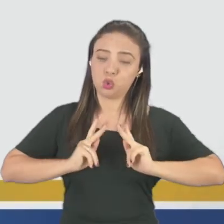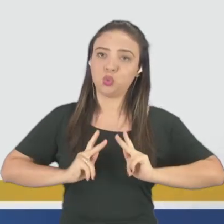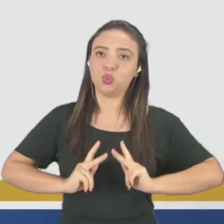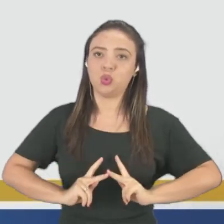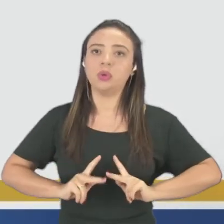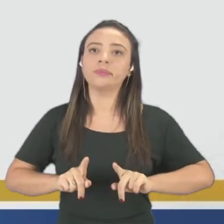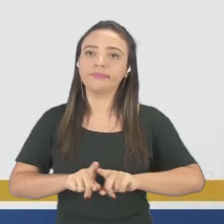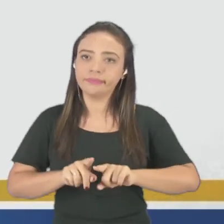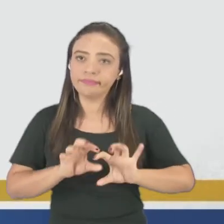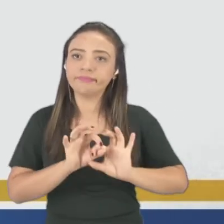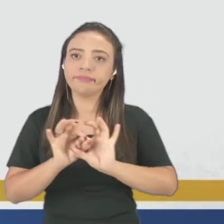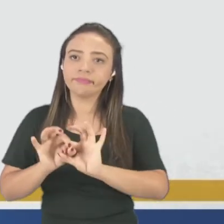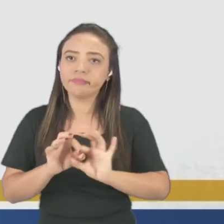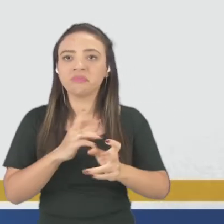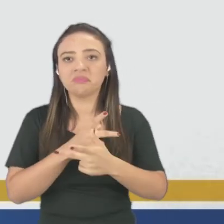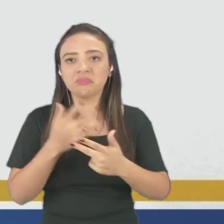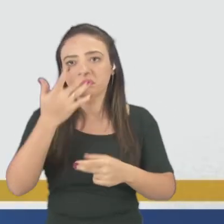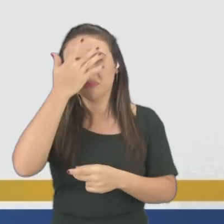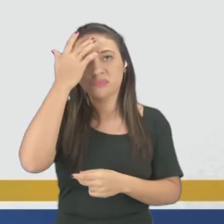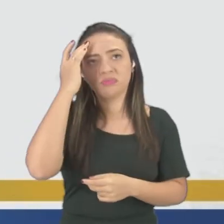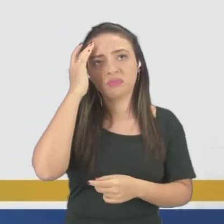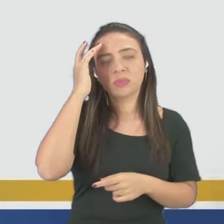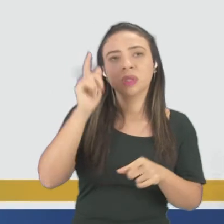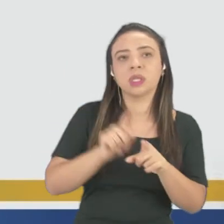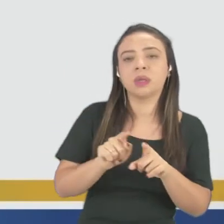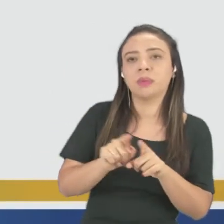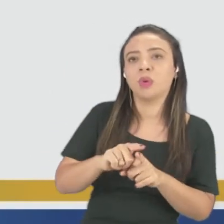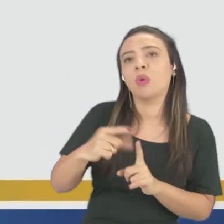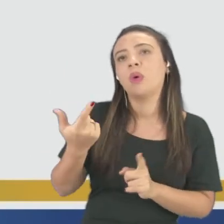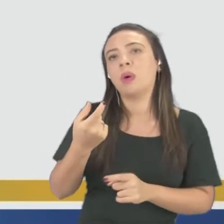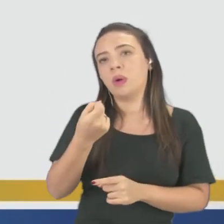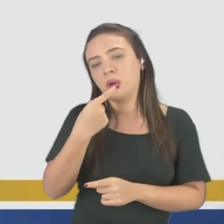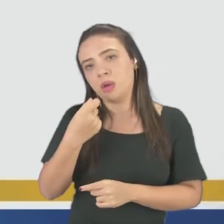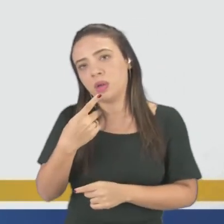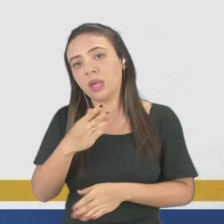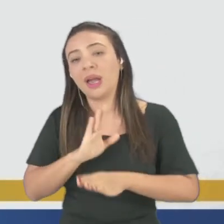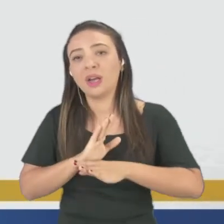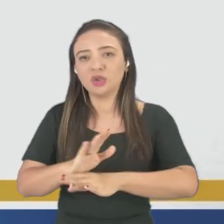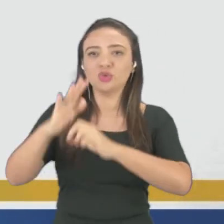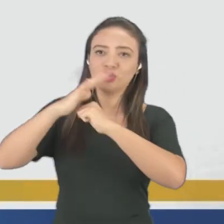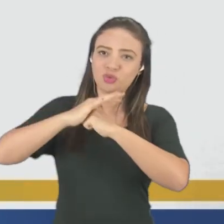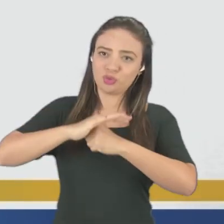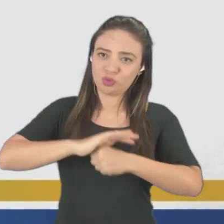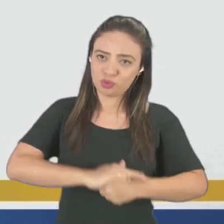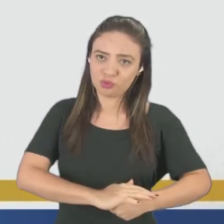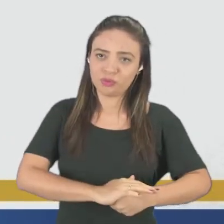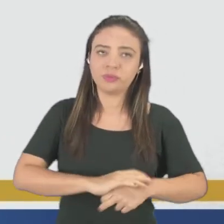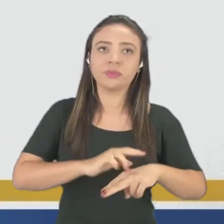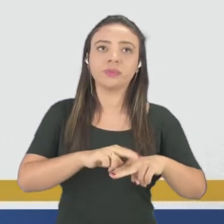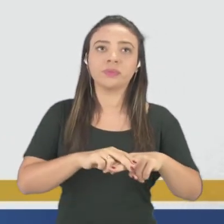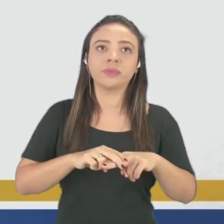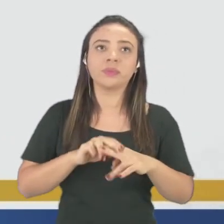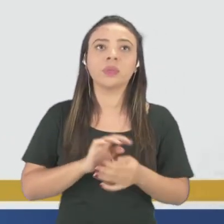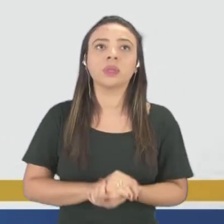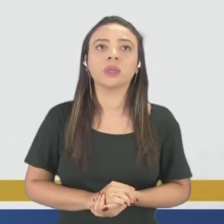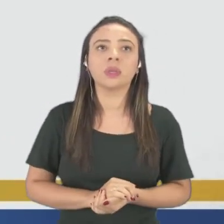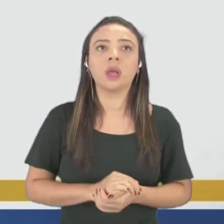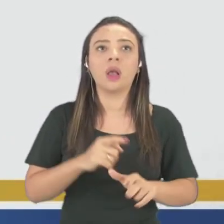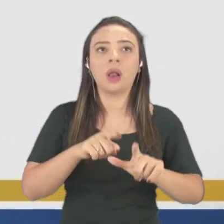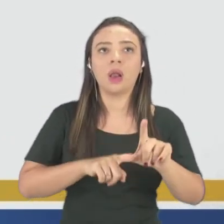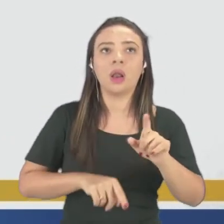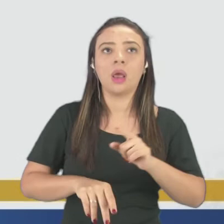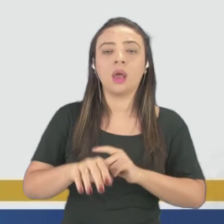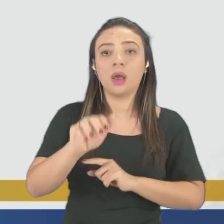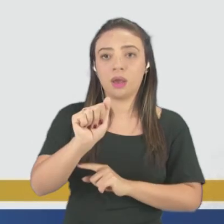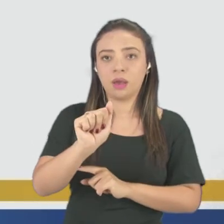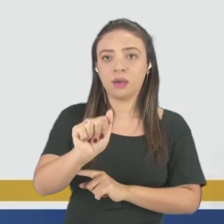aliado no caso de algumas pessoas algum antidepressivo algum medicamento aí beleza pessoal então a resposta certa teria que ser a